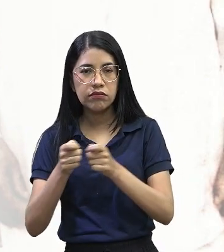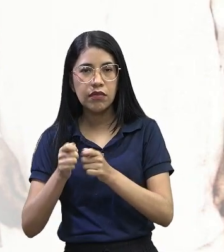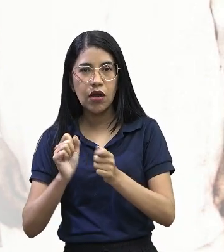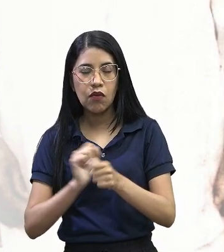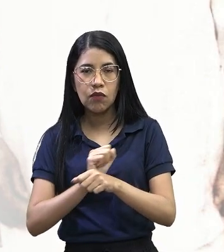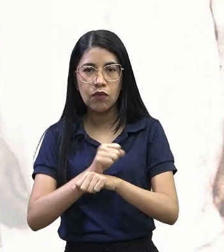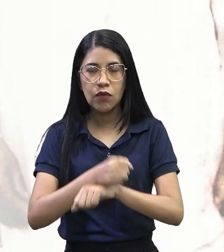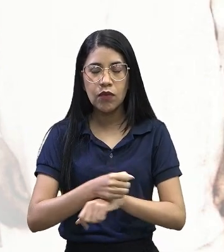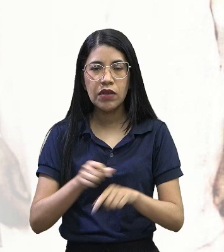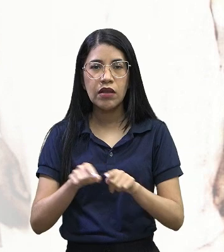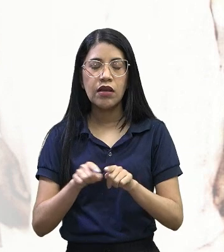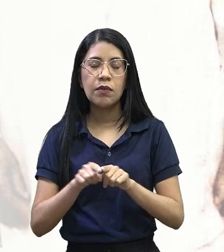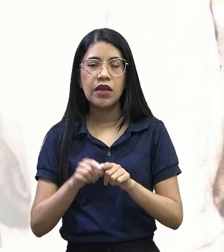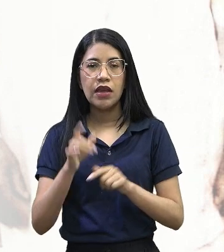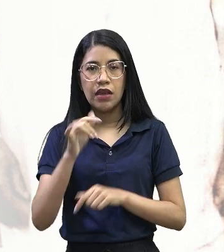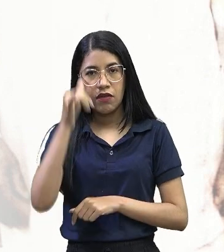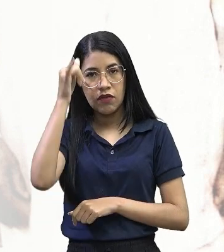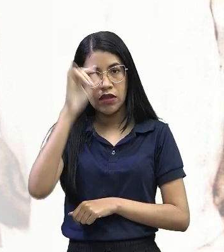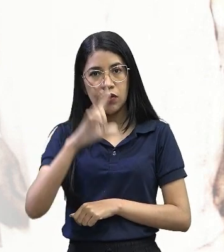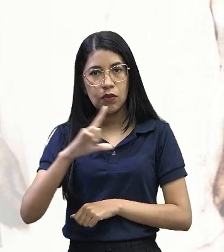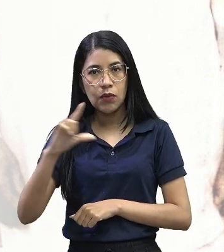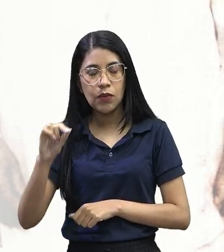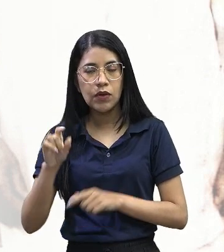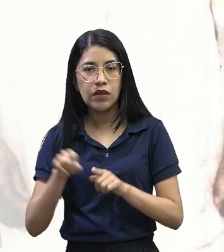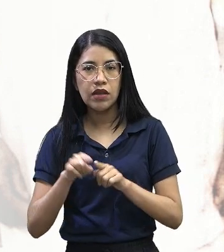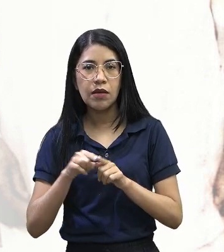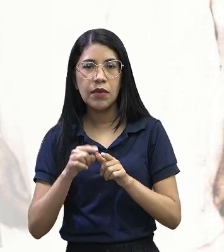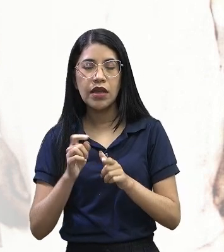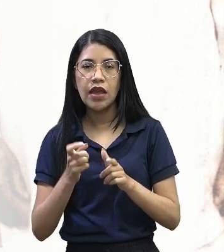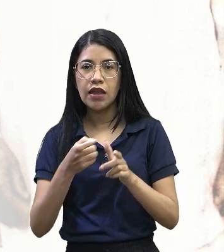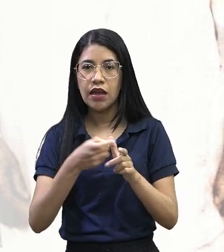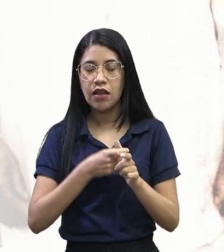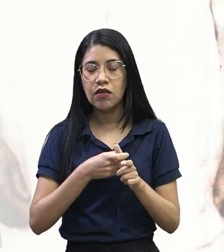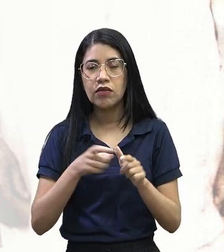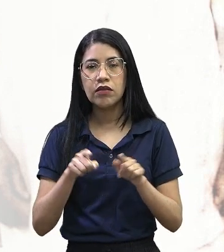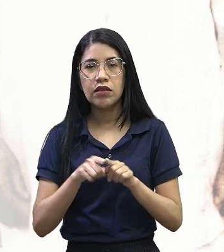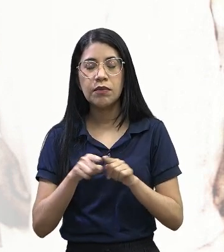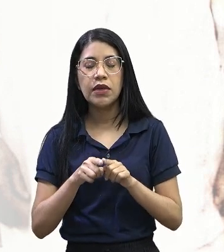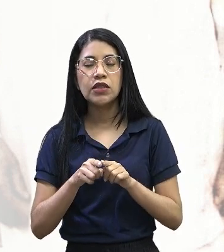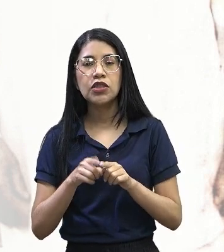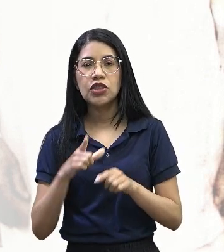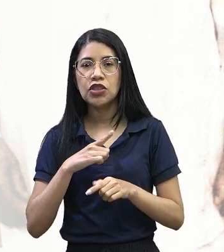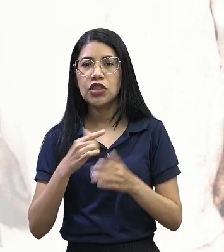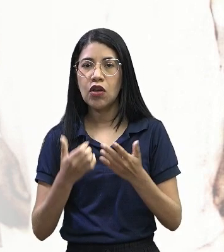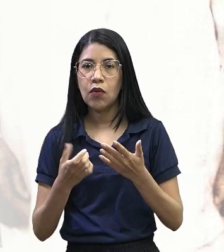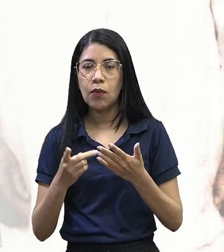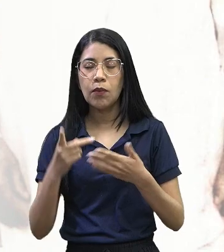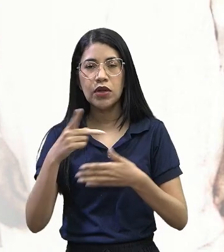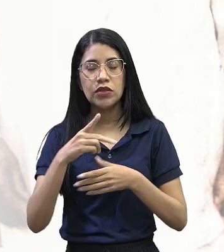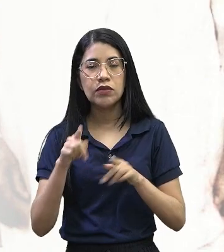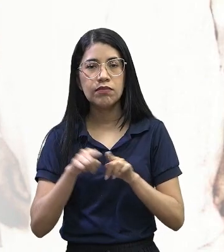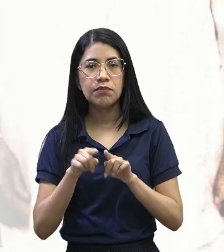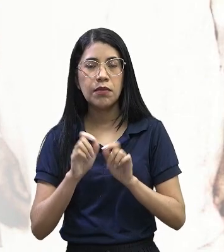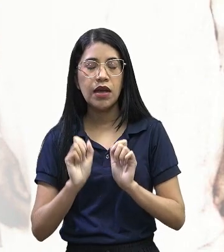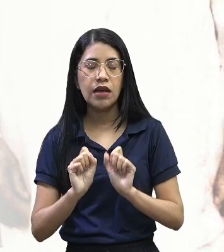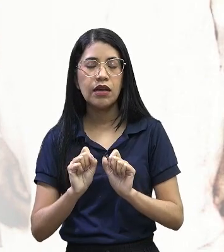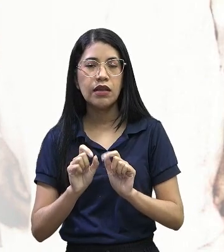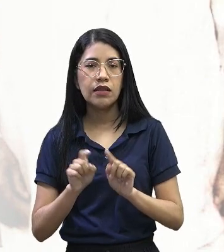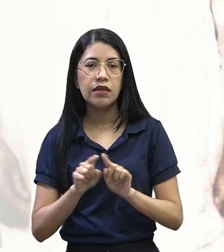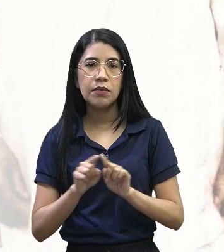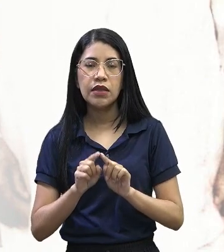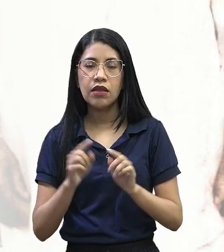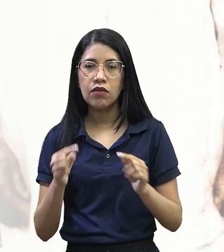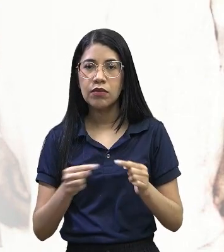empregados, evitando fugas e calotes. Mesmo gozando de um certo prestígio, o seringalista também estava enquadrado